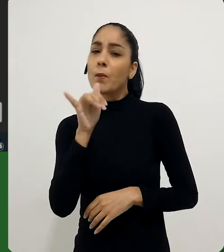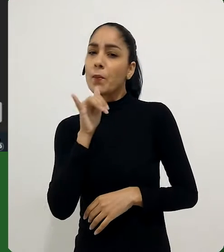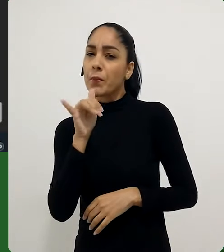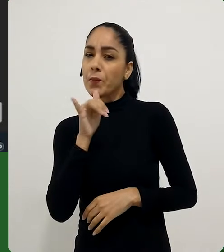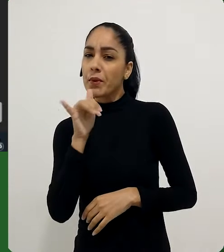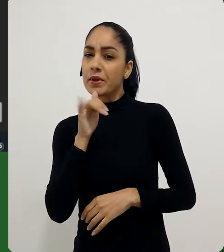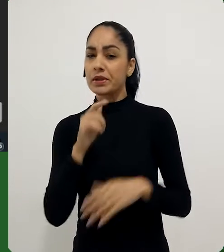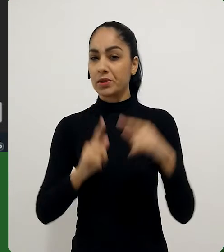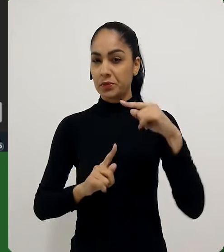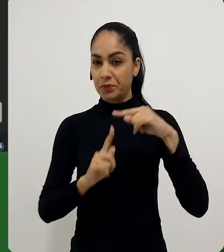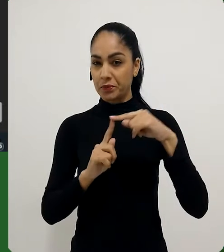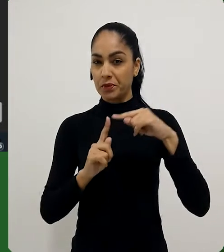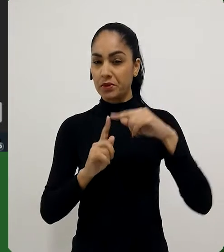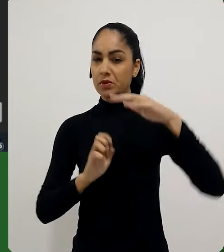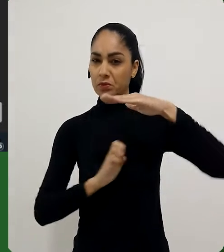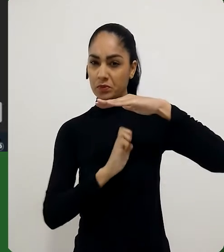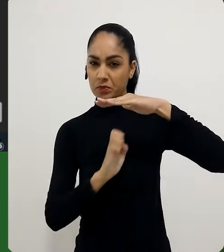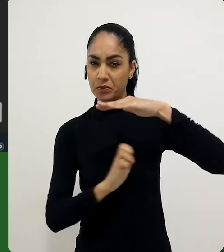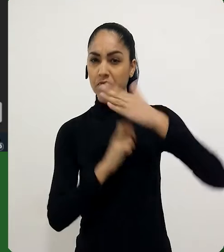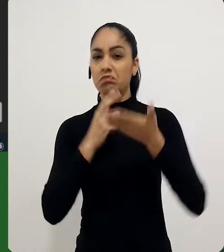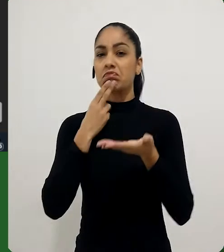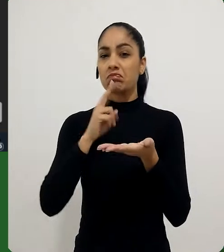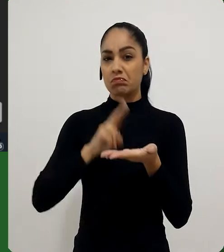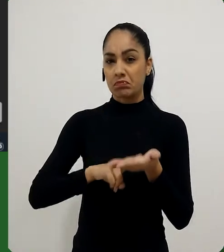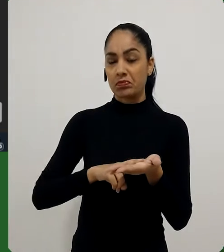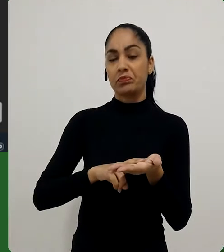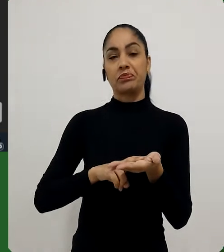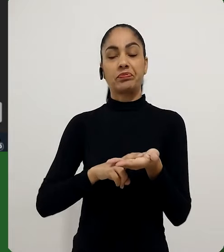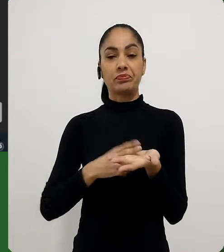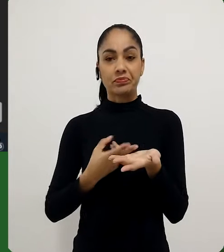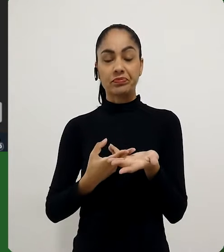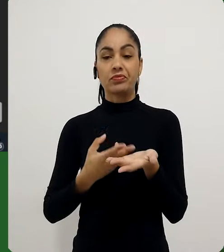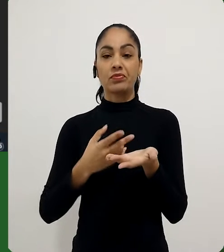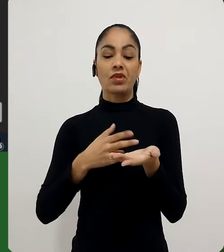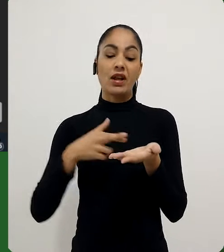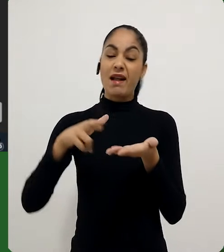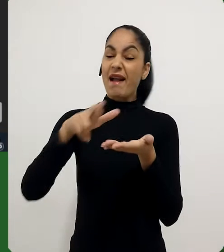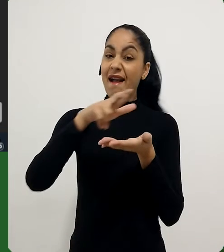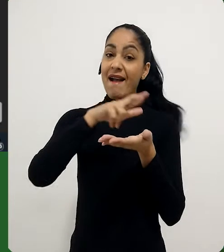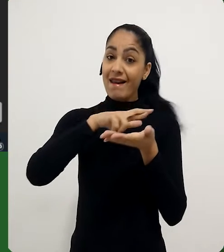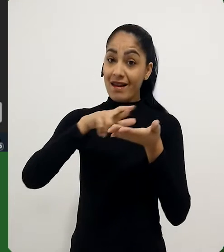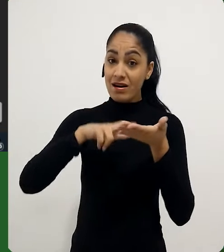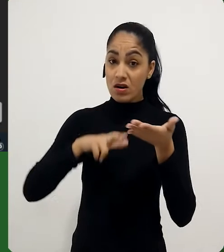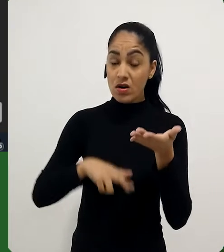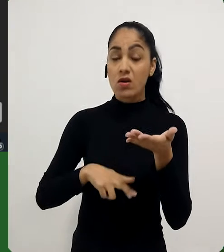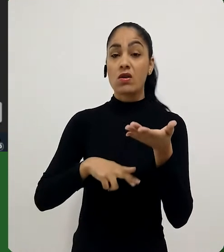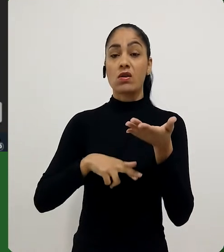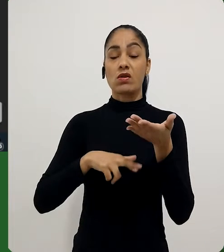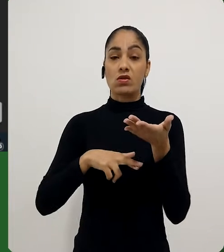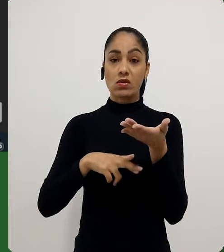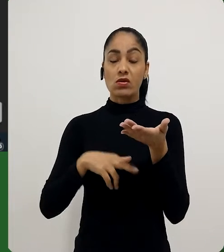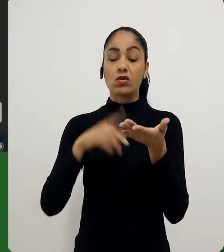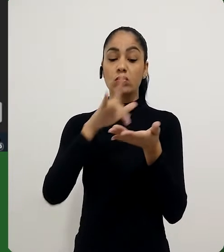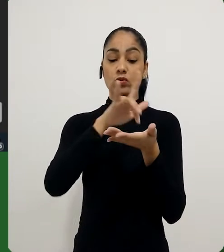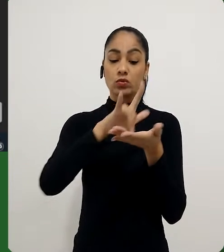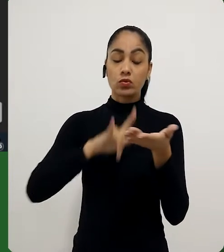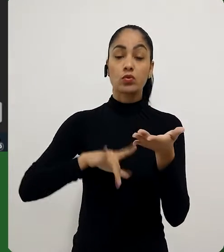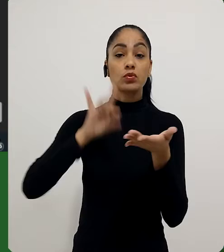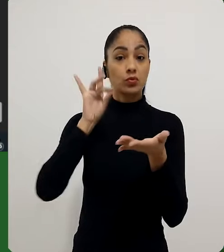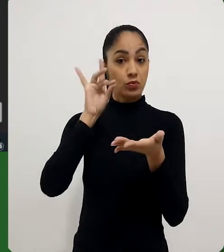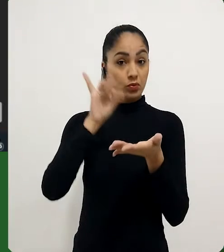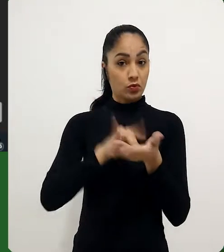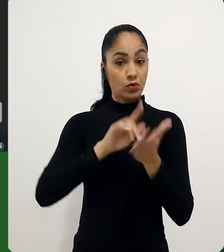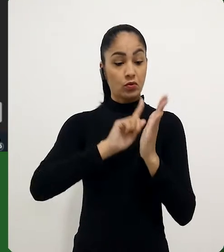jurídicas. Alguns exemplos, né, desse tipo de correspondência são, então, os requerimentos, relatórios